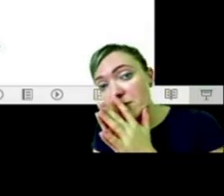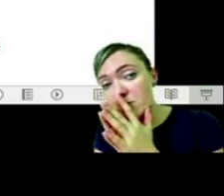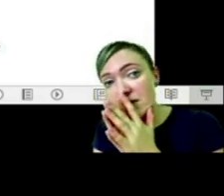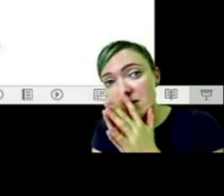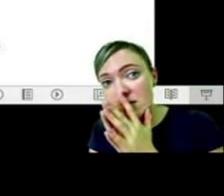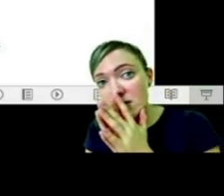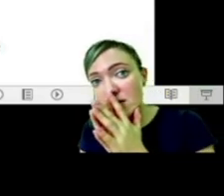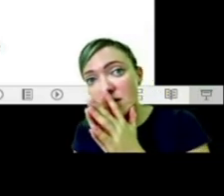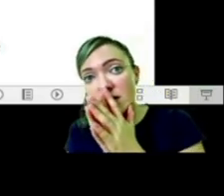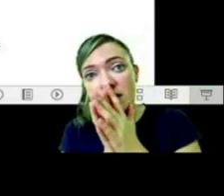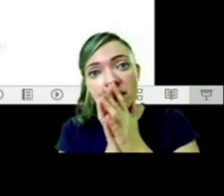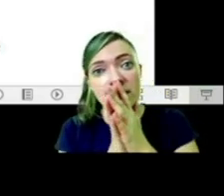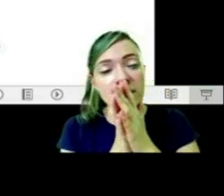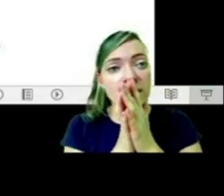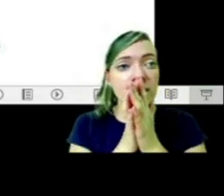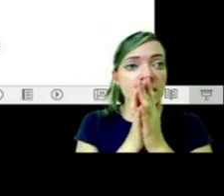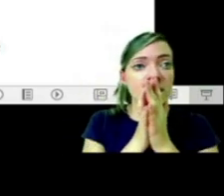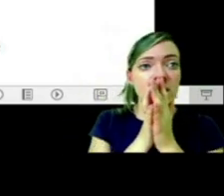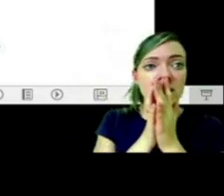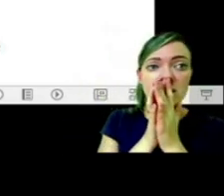nos 5 primeiros meses.